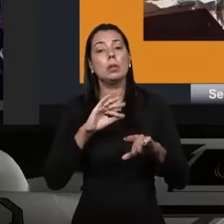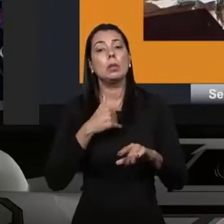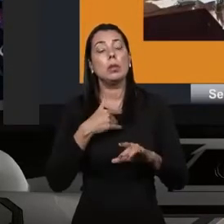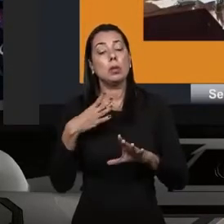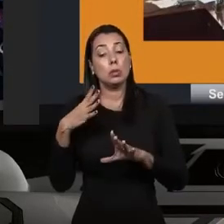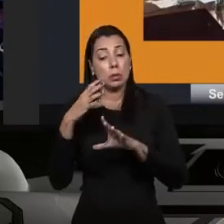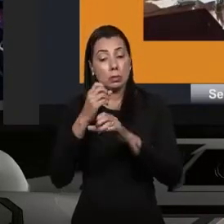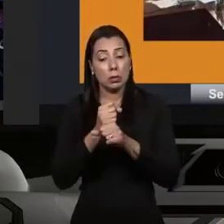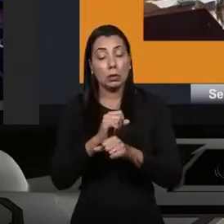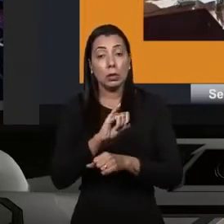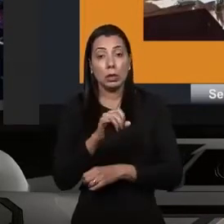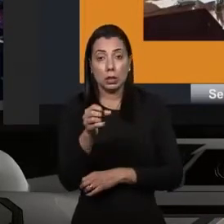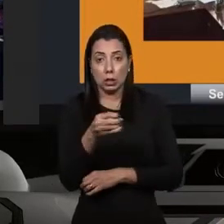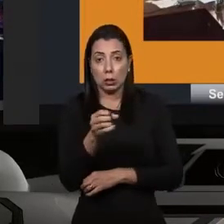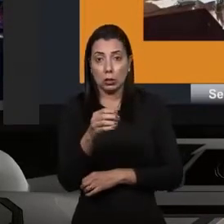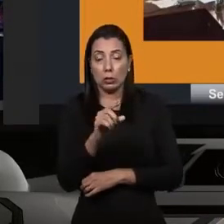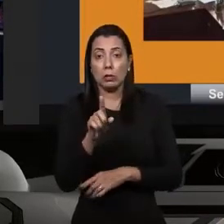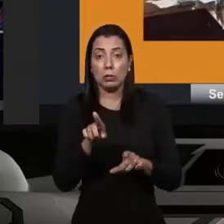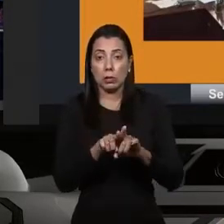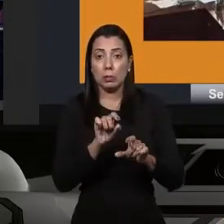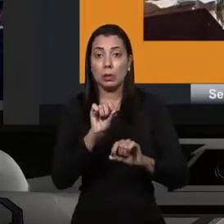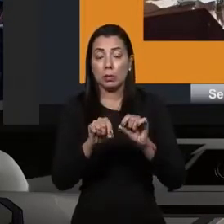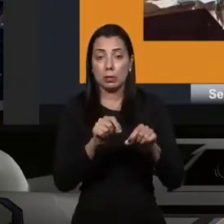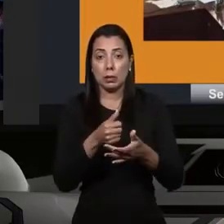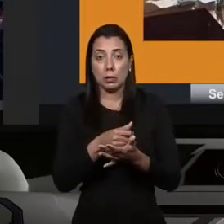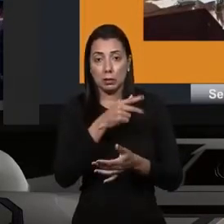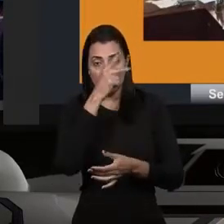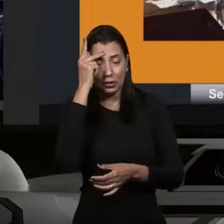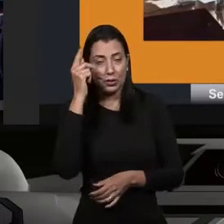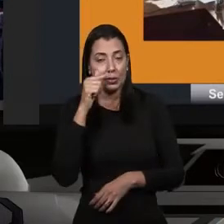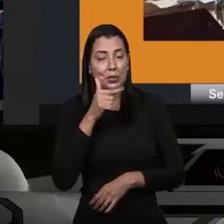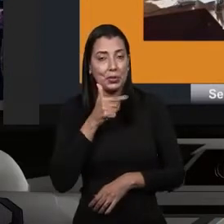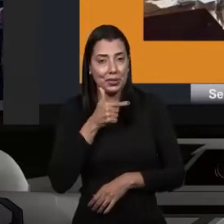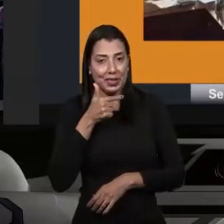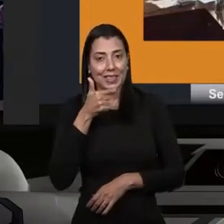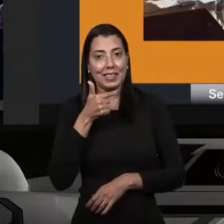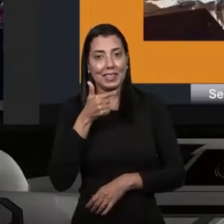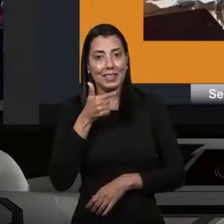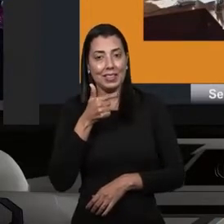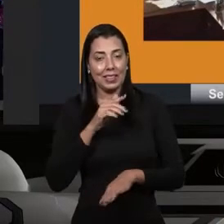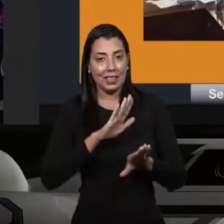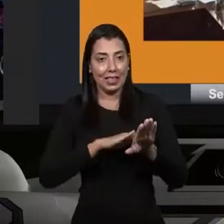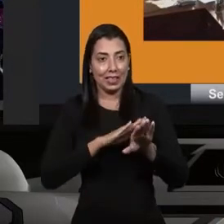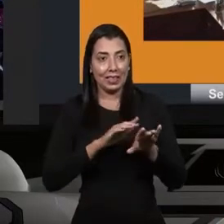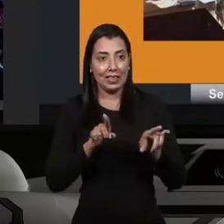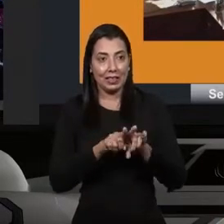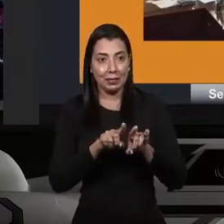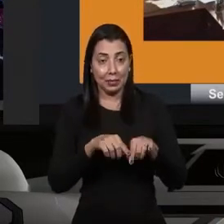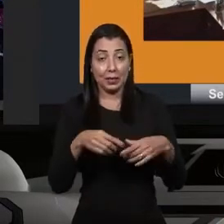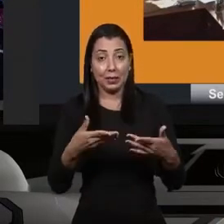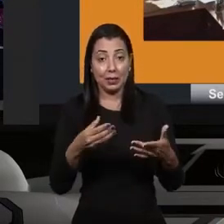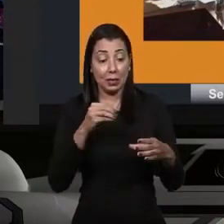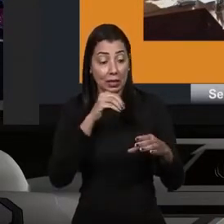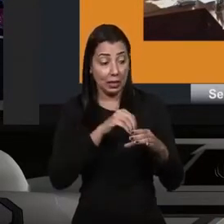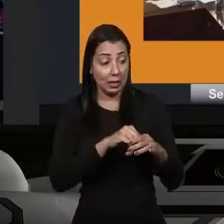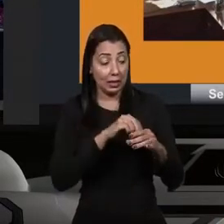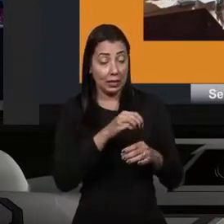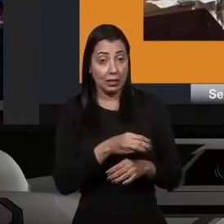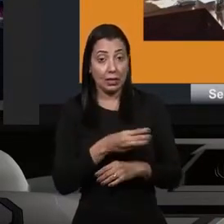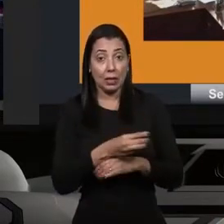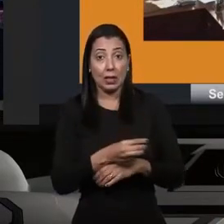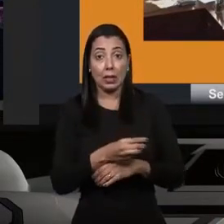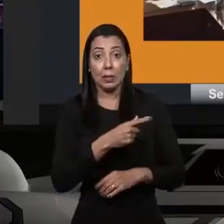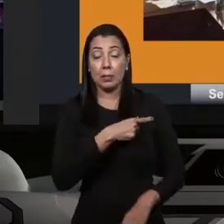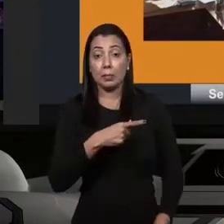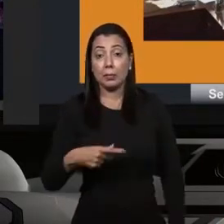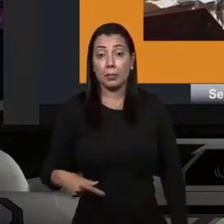laboratório de inovação, um pouquinho nessa foto com pessoas sorridentes e ao fundo um pequeno hub dentro da Presidência da República.